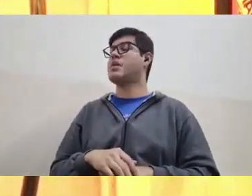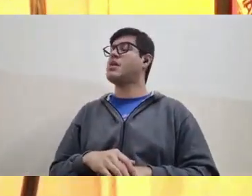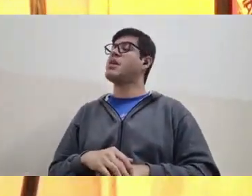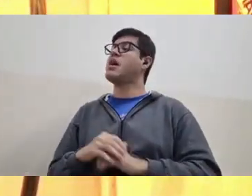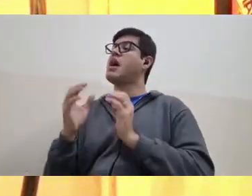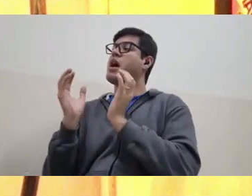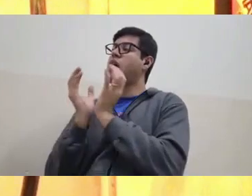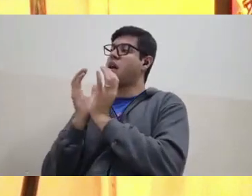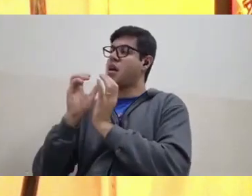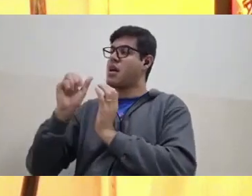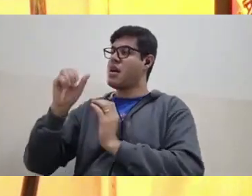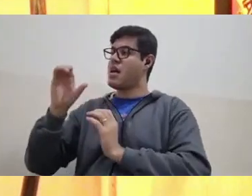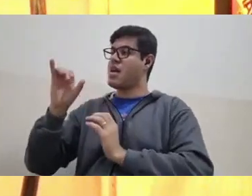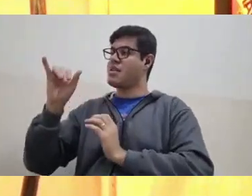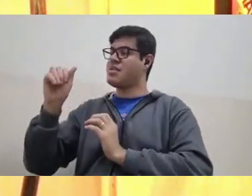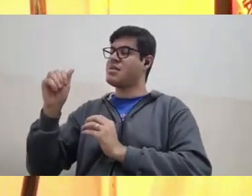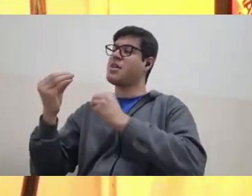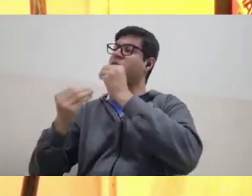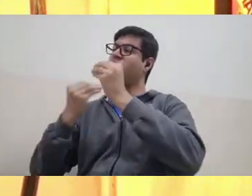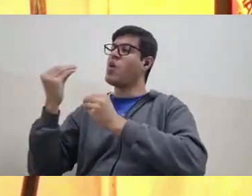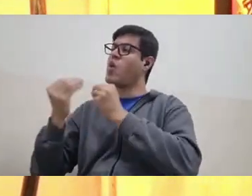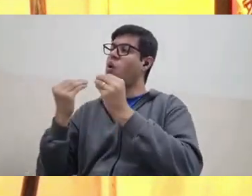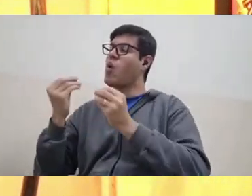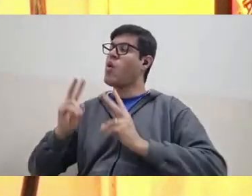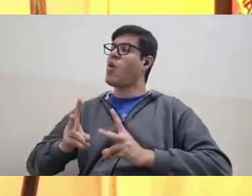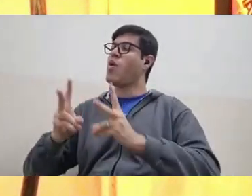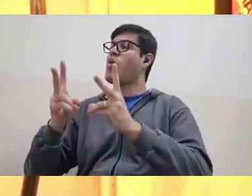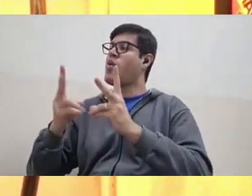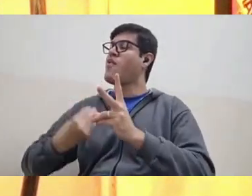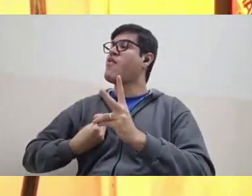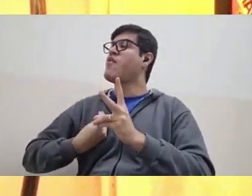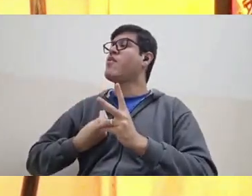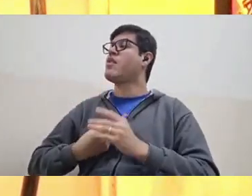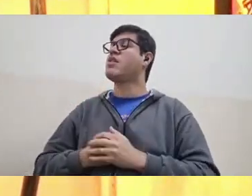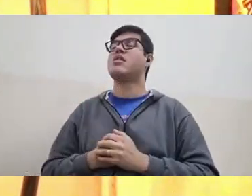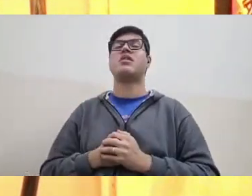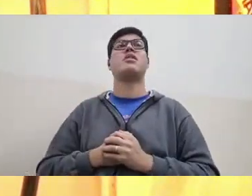no pagamento da mensalidade do associado